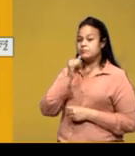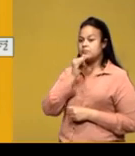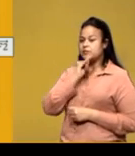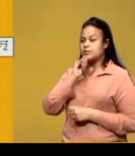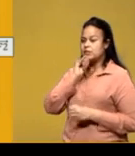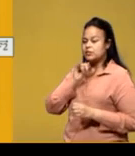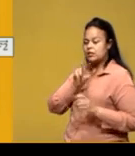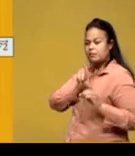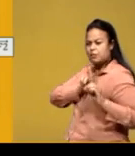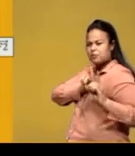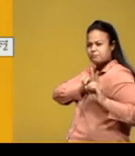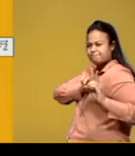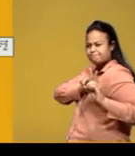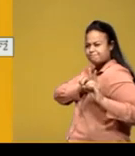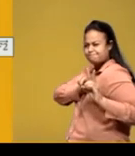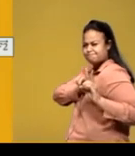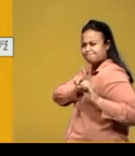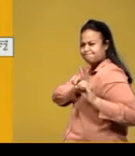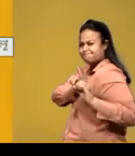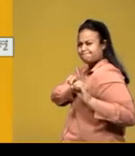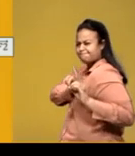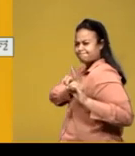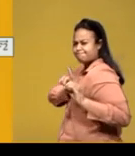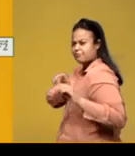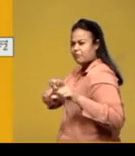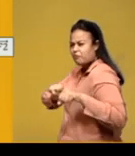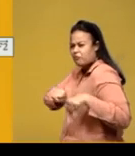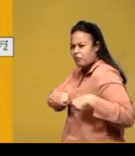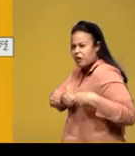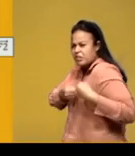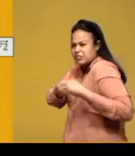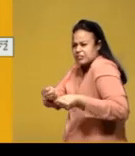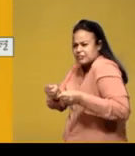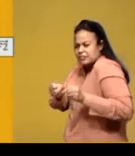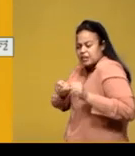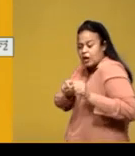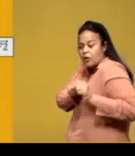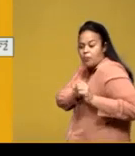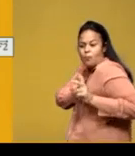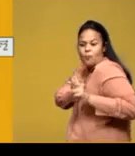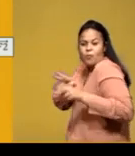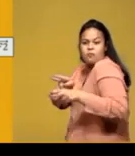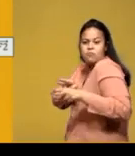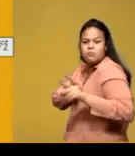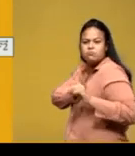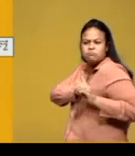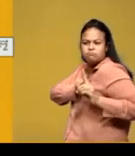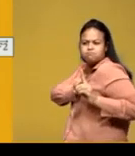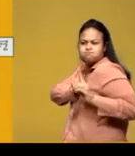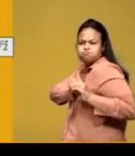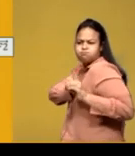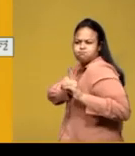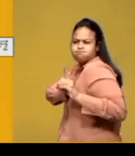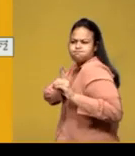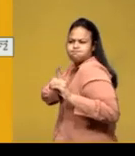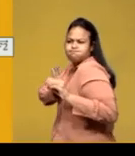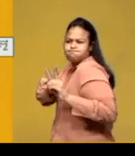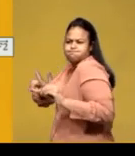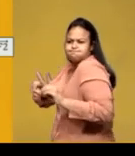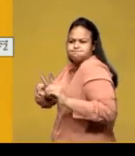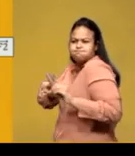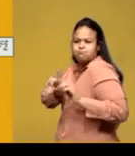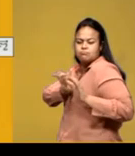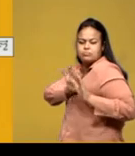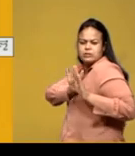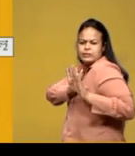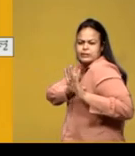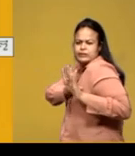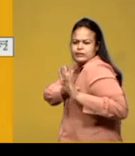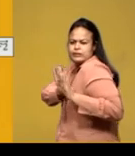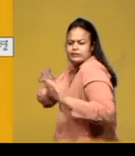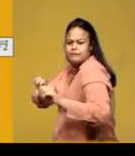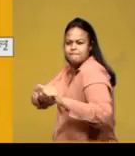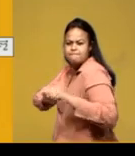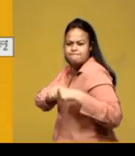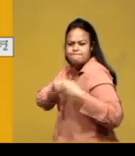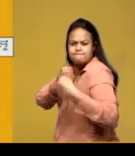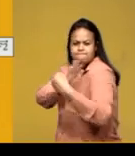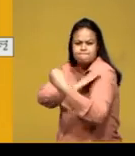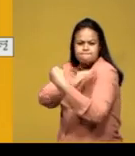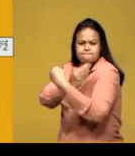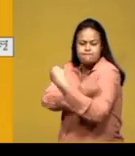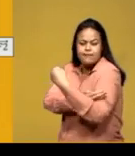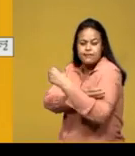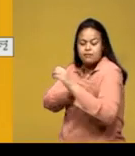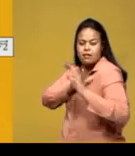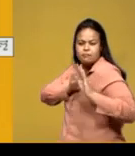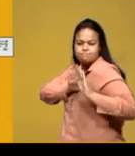muito grosso. Ok. Esse e esse são os